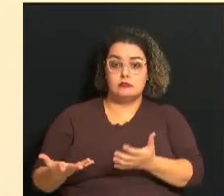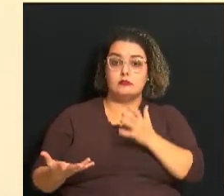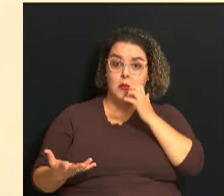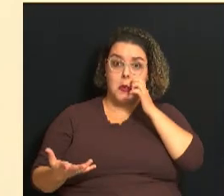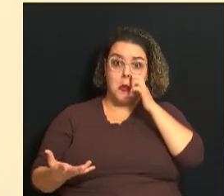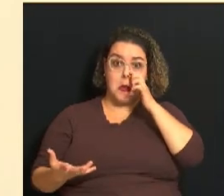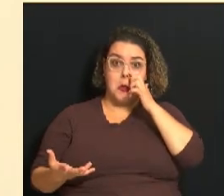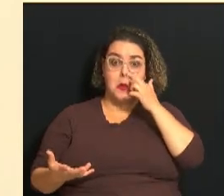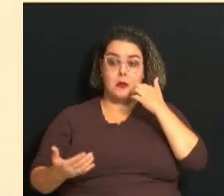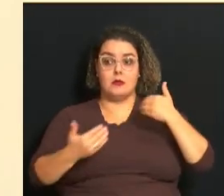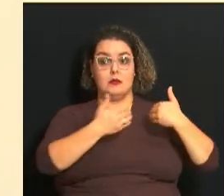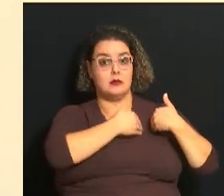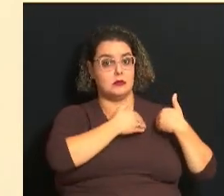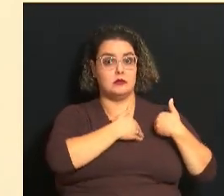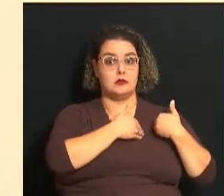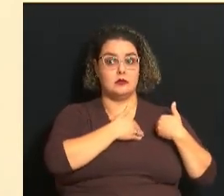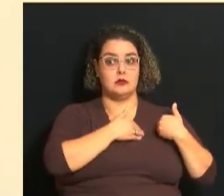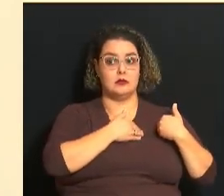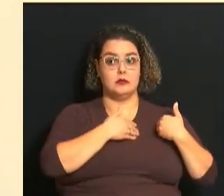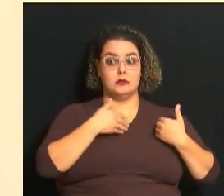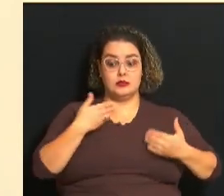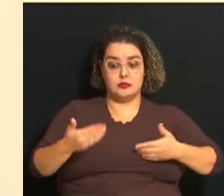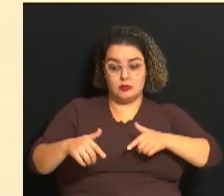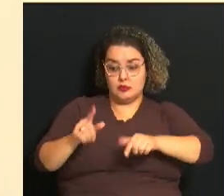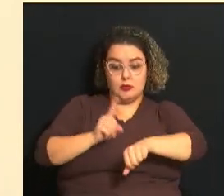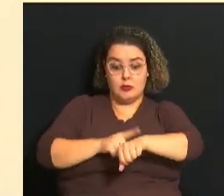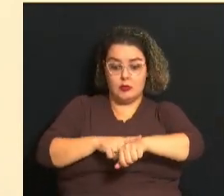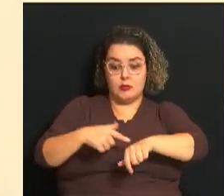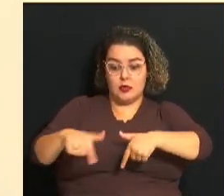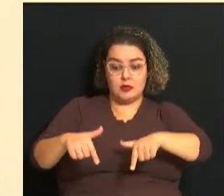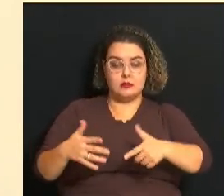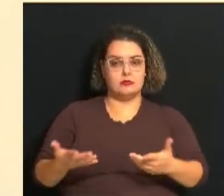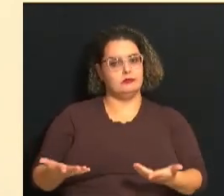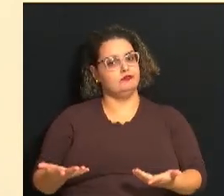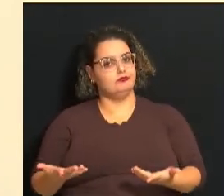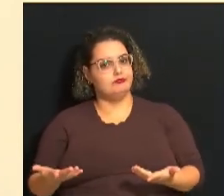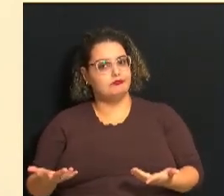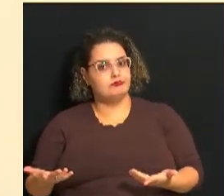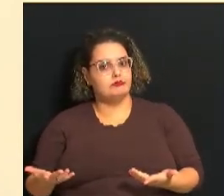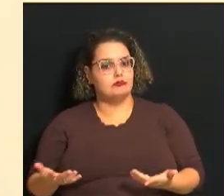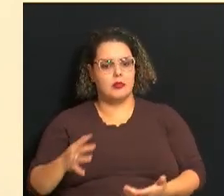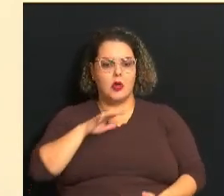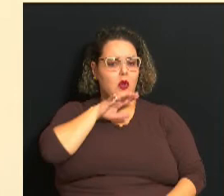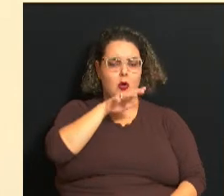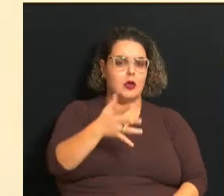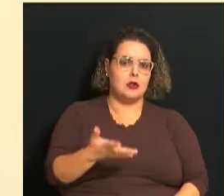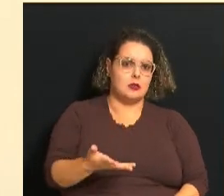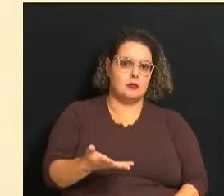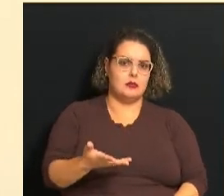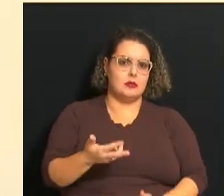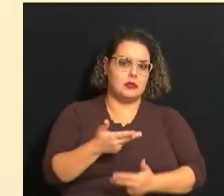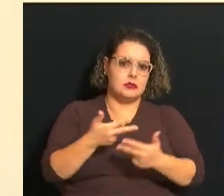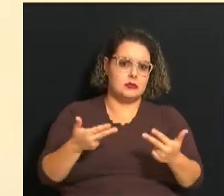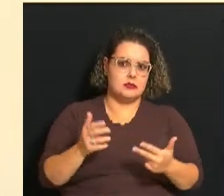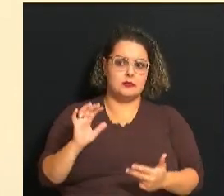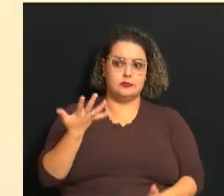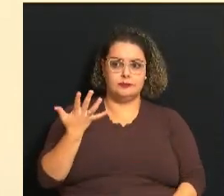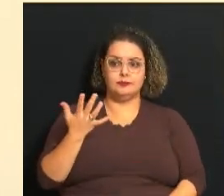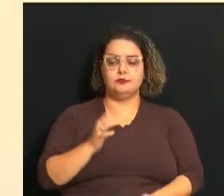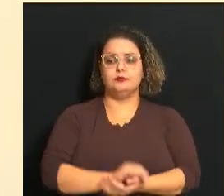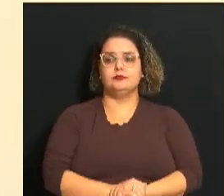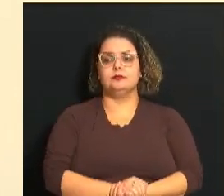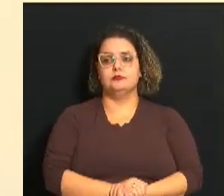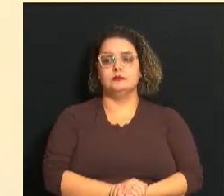responsabilizados como se estivesse a serviço né estivesse no horário de serviço não as contradições e absurdos e aí não bastasse tudo